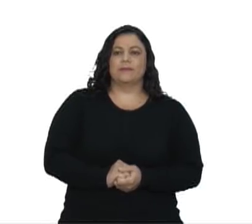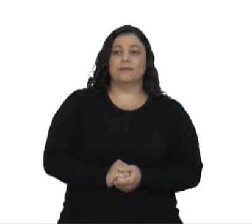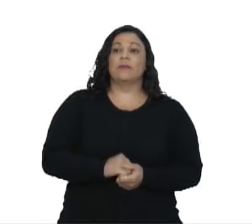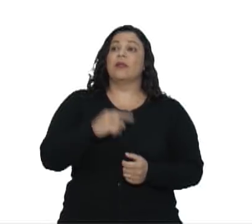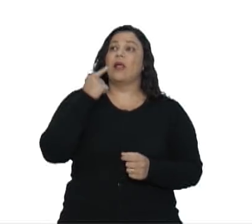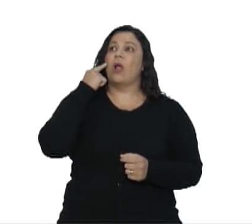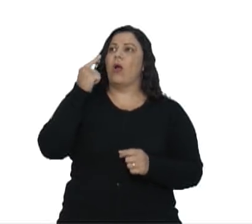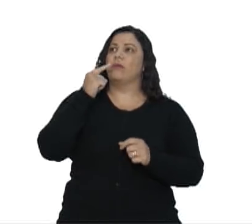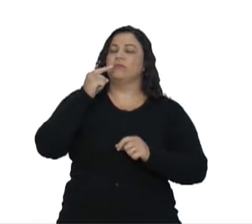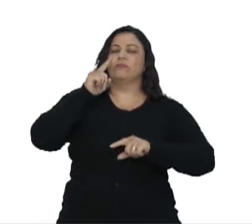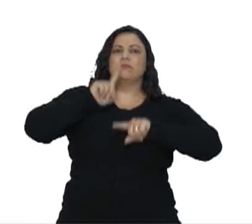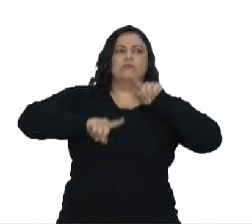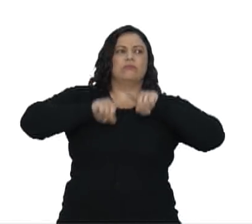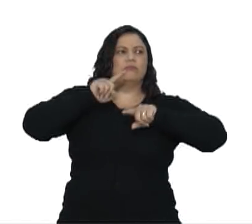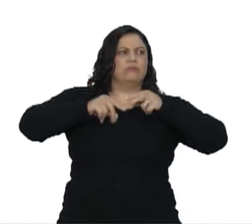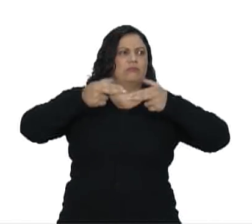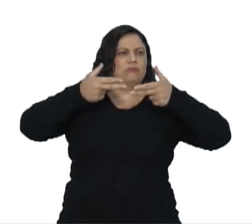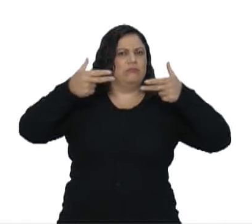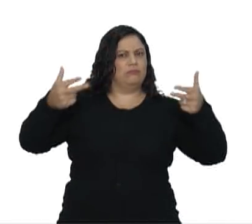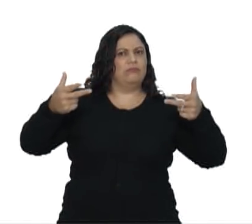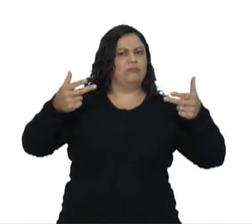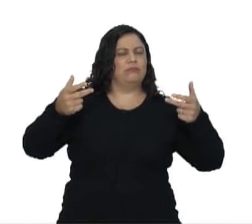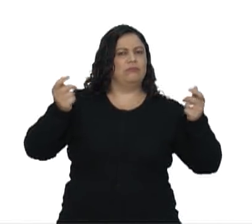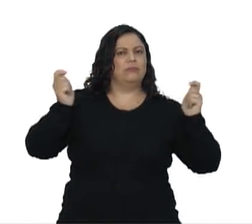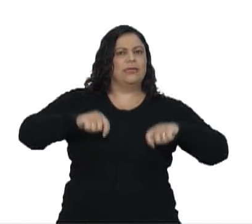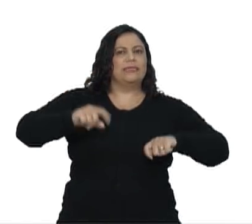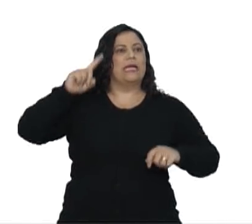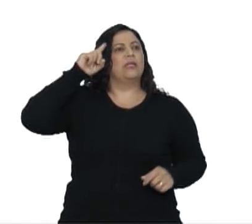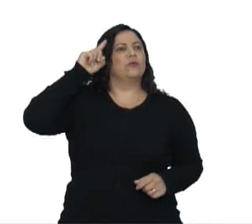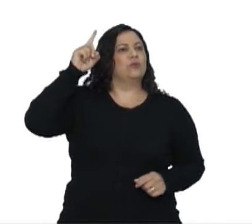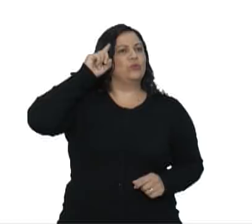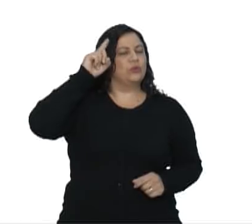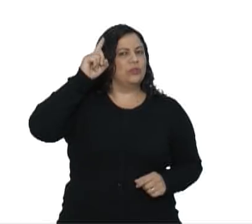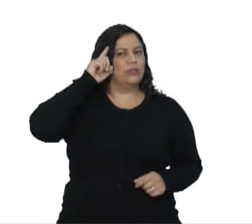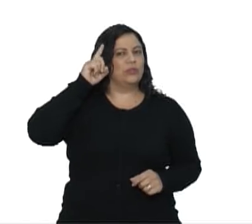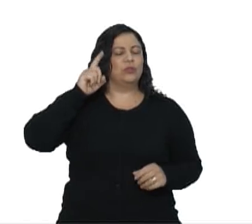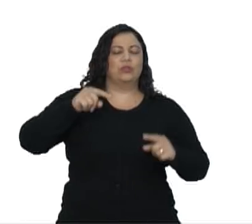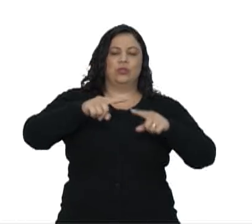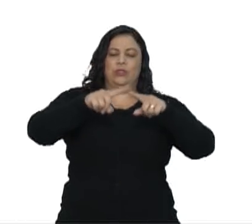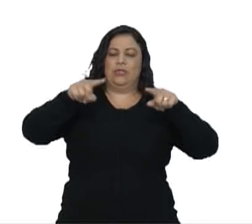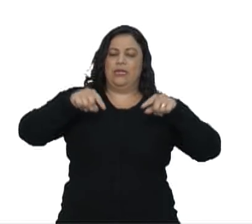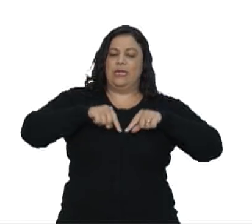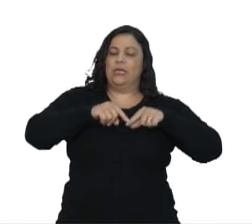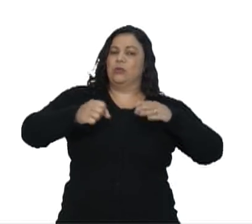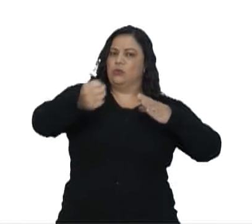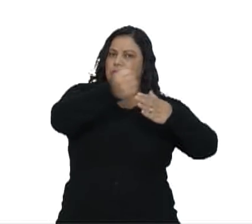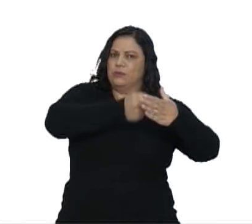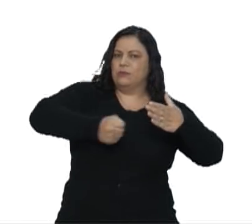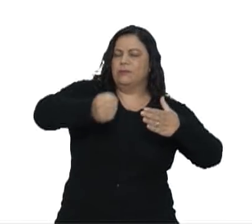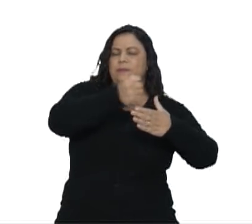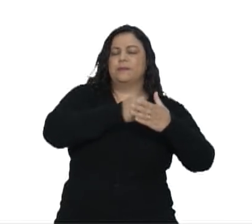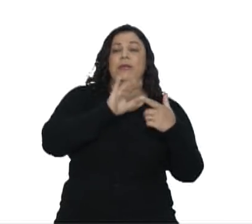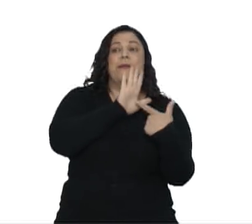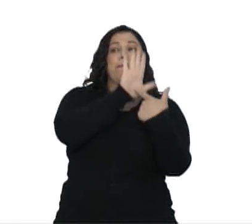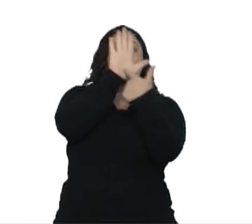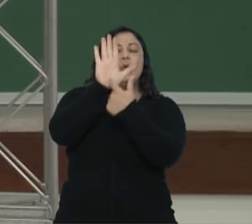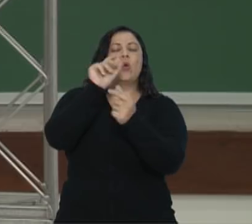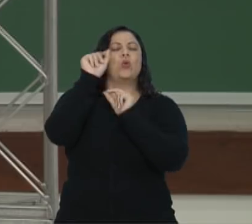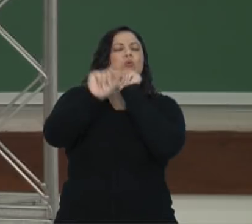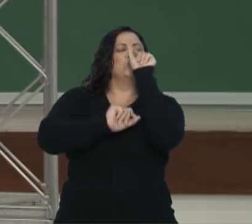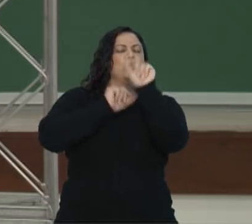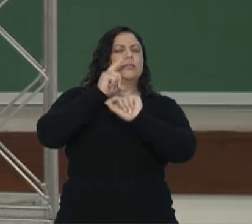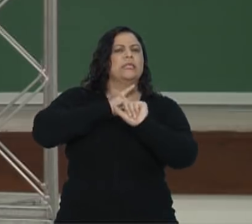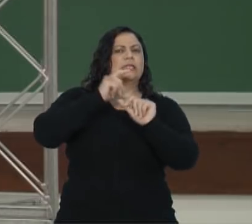tarefas realizadas no dia a dia de uma cozinha e indique aquelas que envolvem transformações químicas. Então